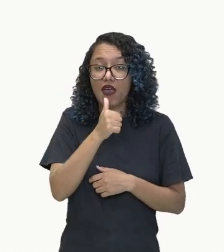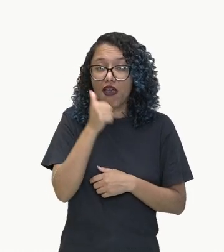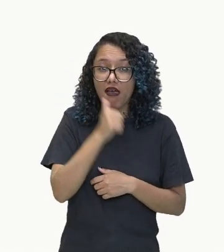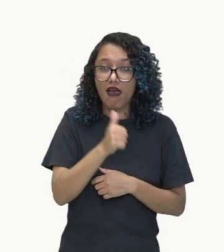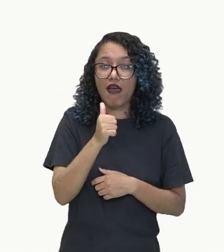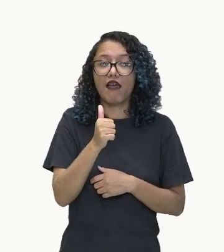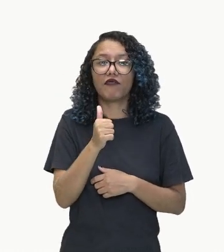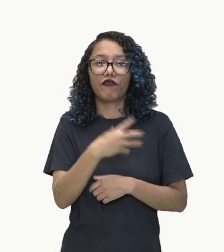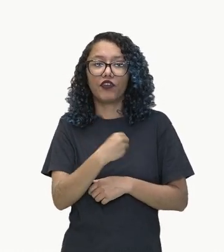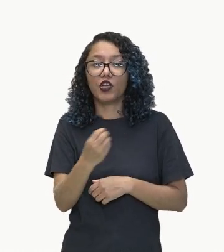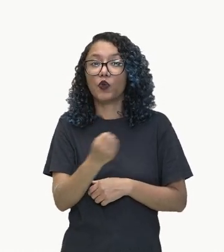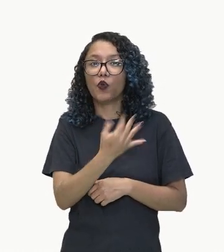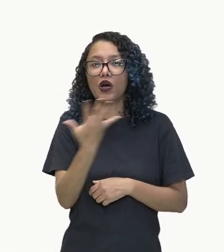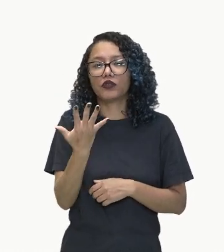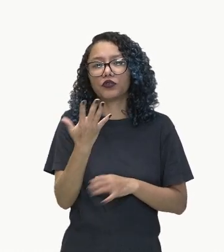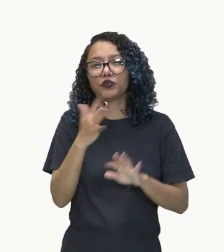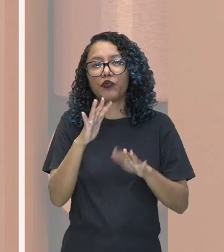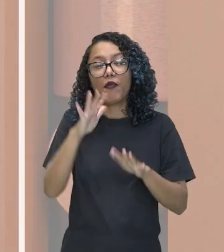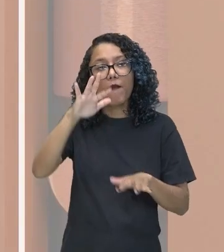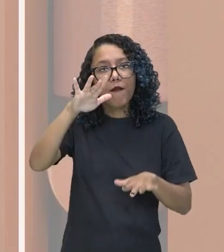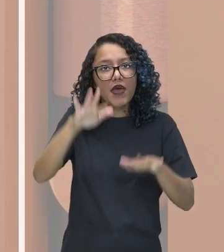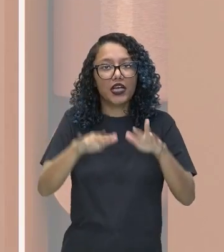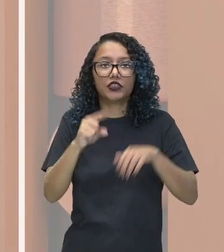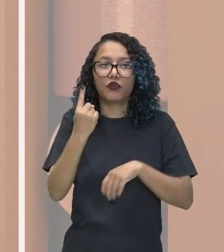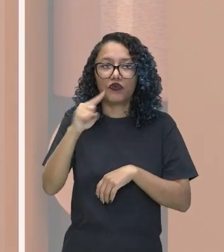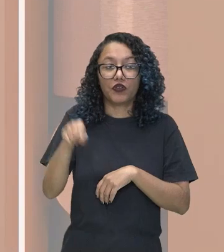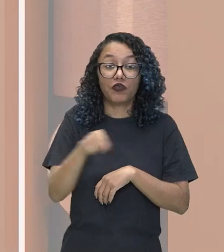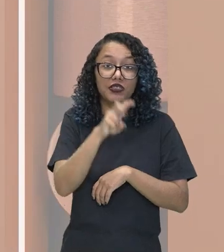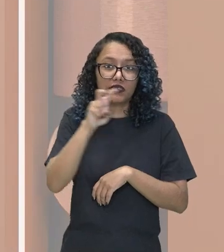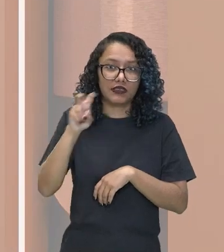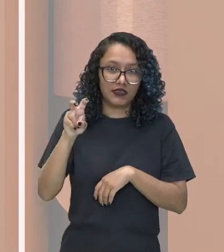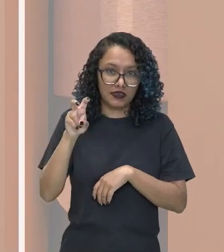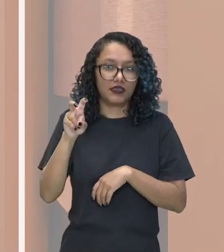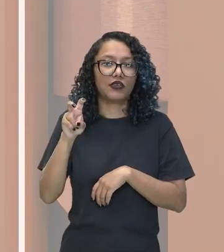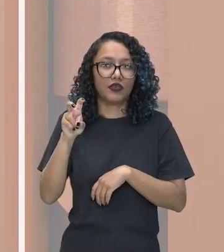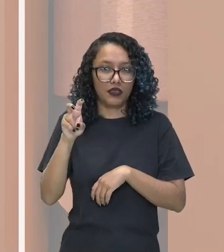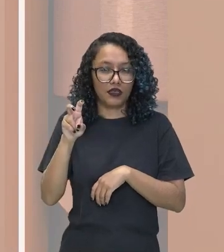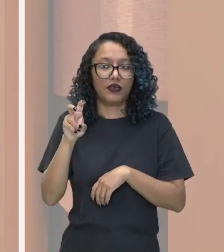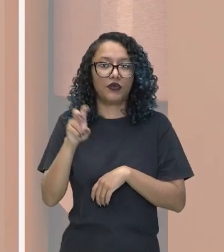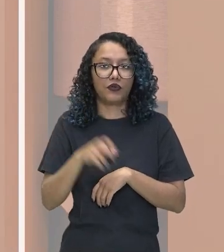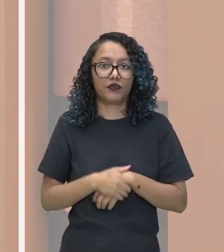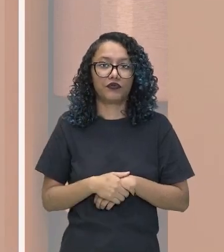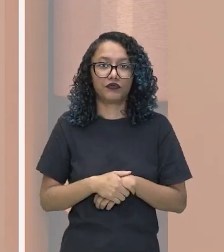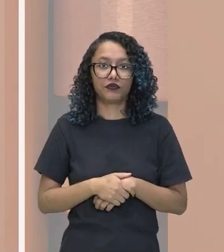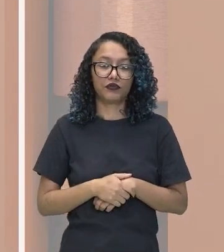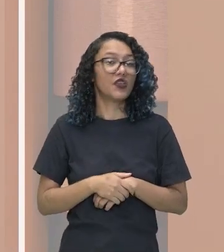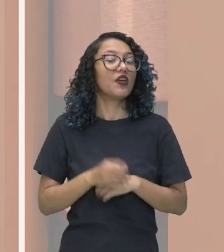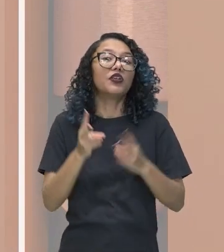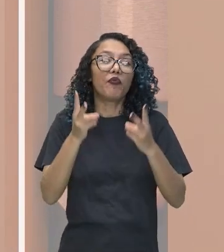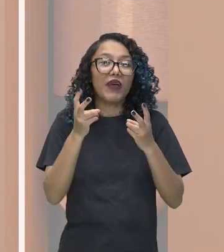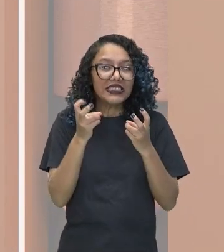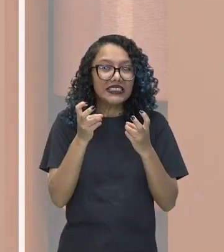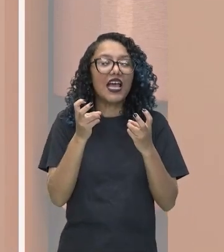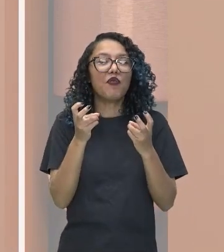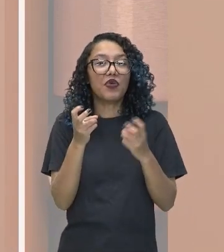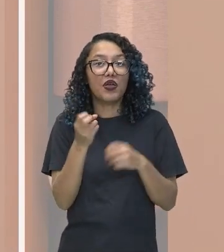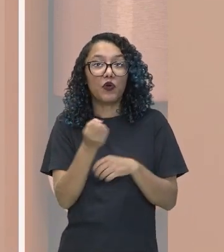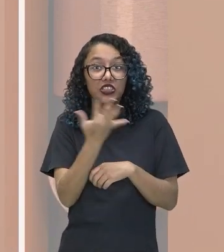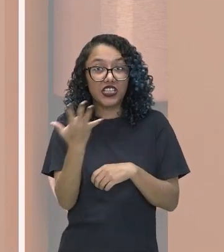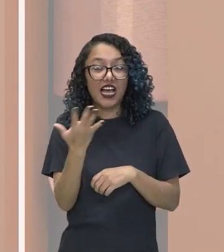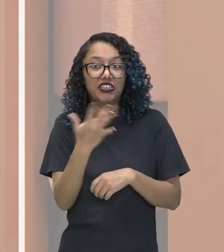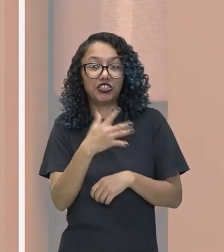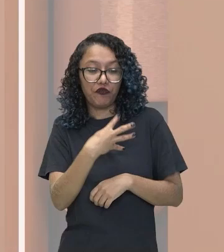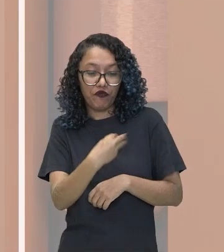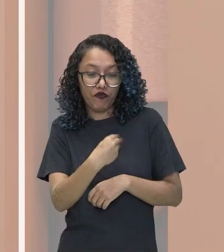já sabe que a inserção da mulher no mercado de trabalho fez com que se diminuísse esses índices de números de filho por mulher. Então,